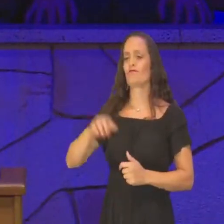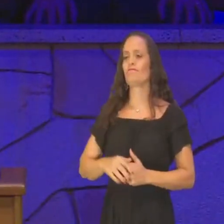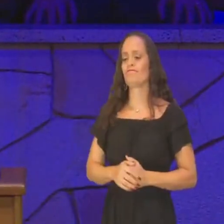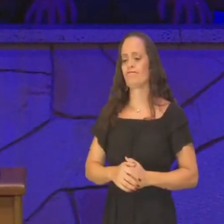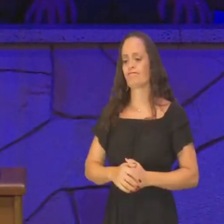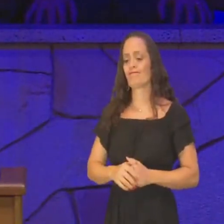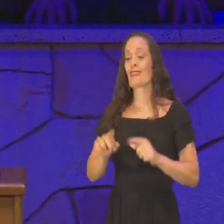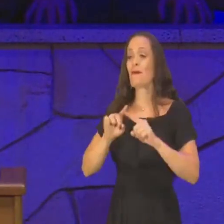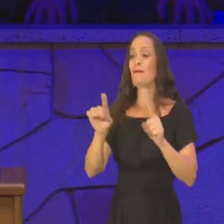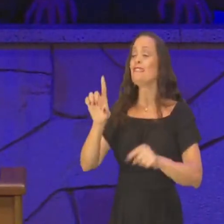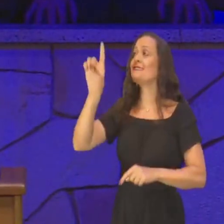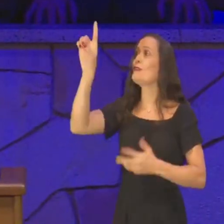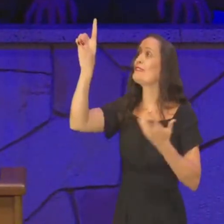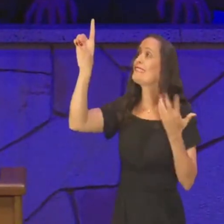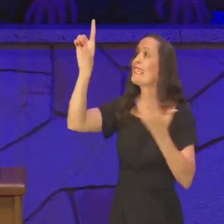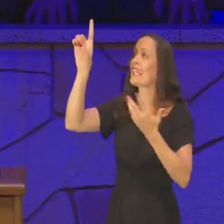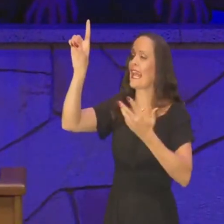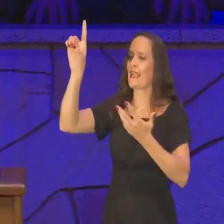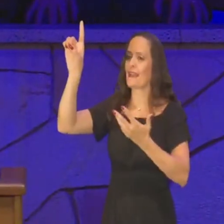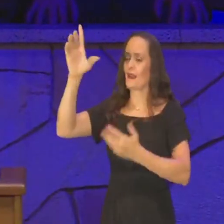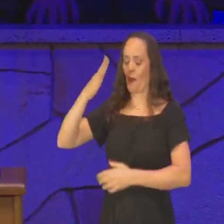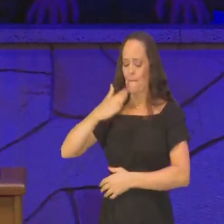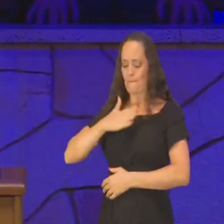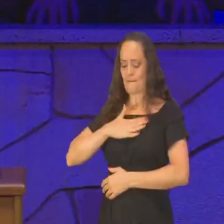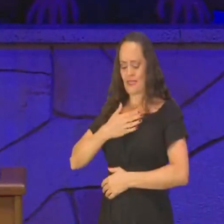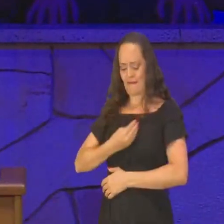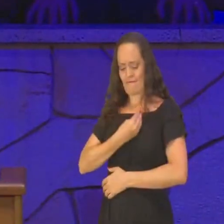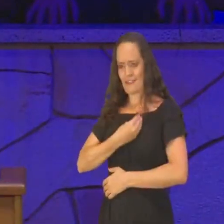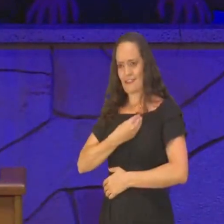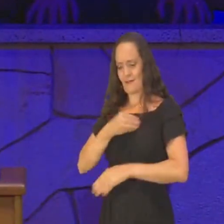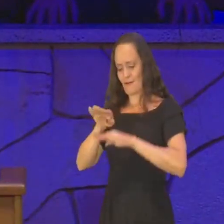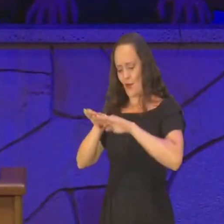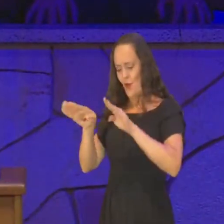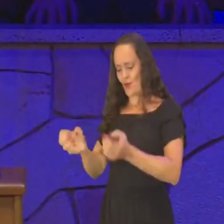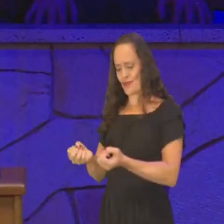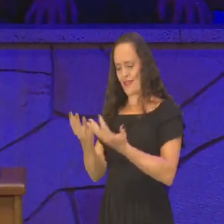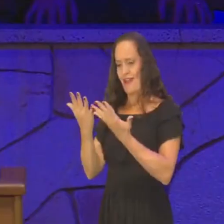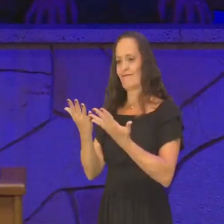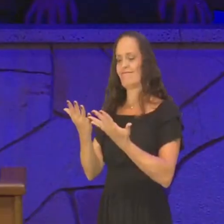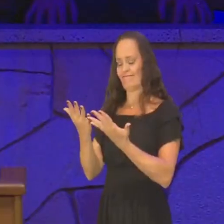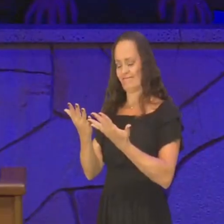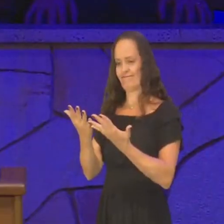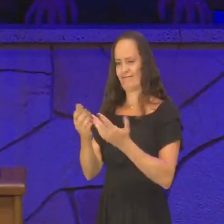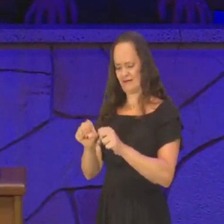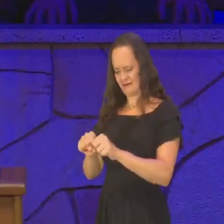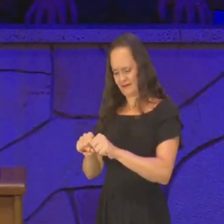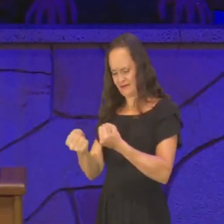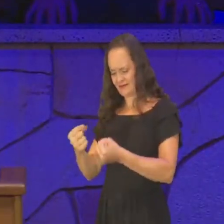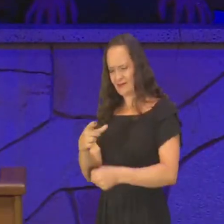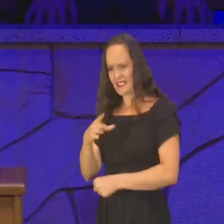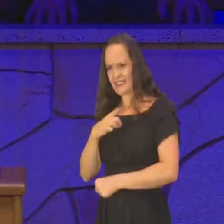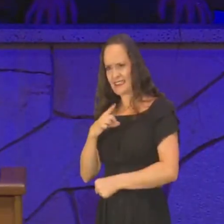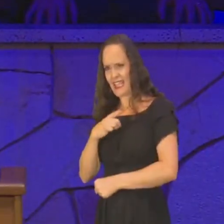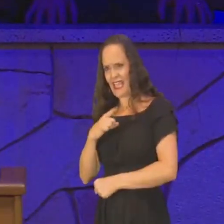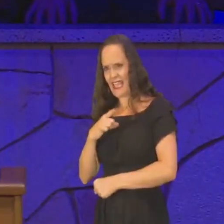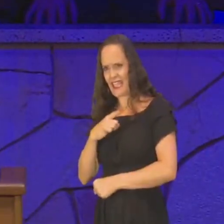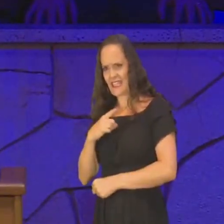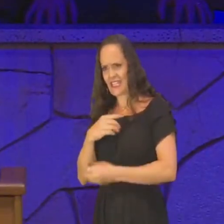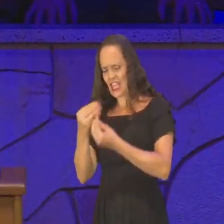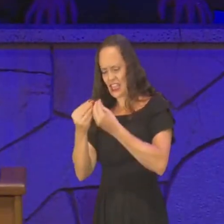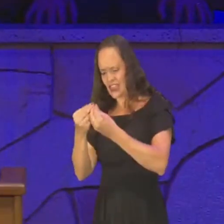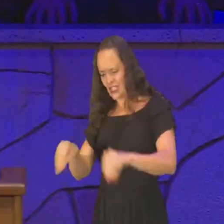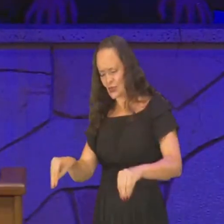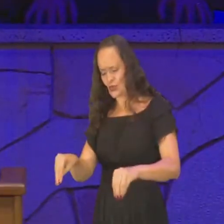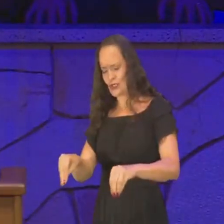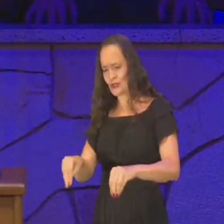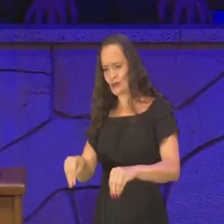Mas Ele deseja que o nosso altar, o meu altar, o seu altar, se está quebrado, se está destruído, seja nessa noite, a